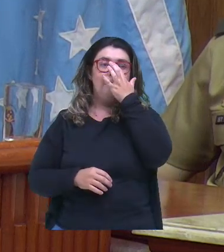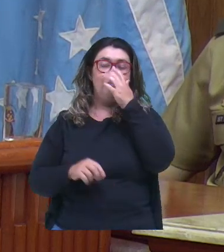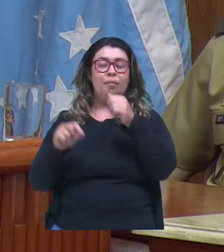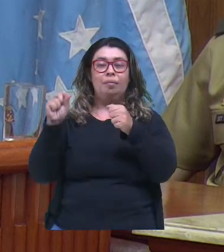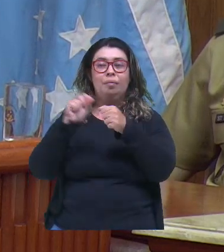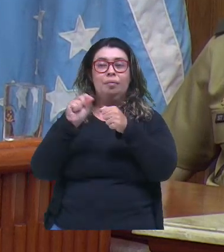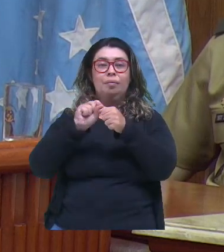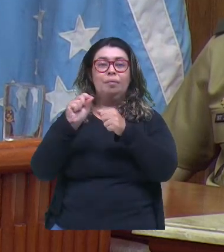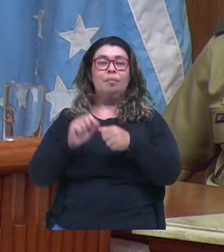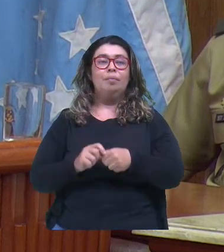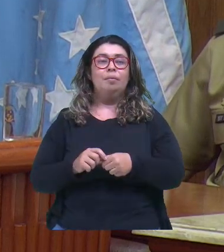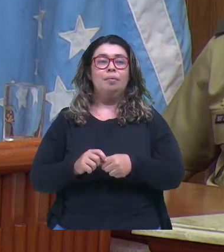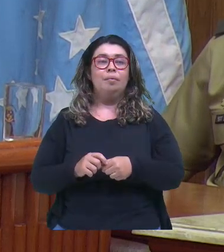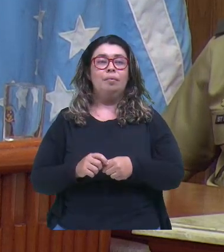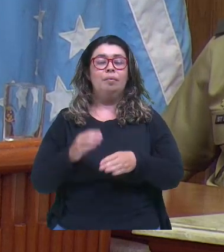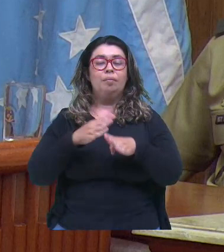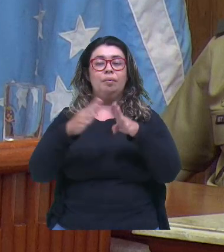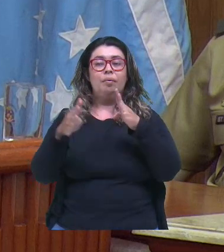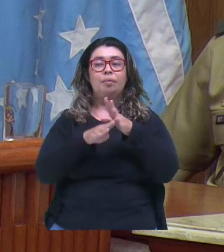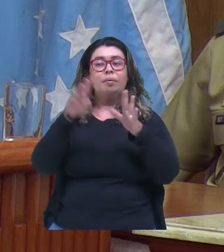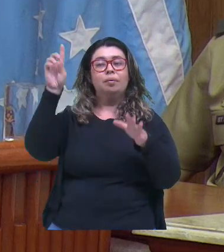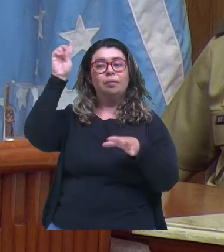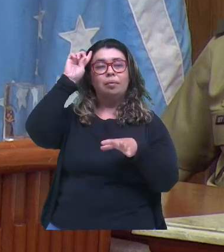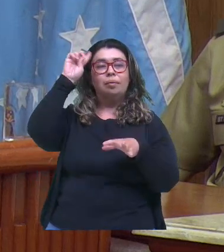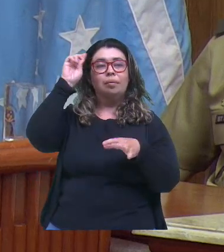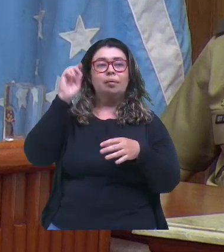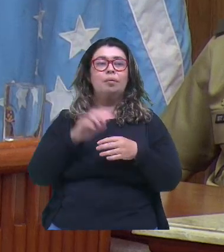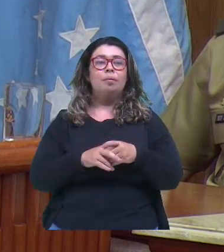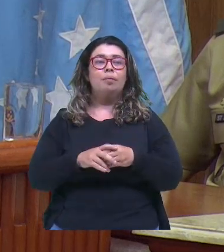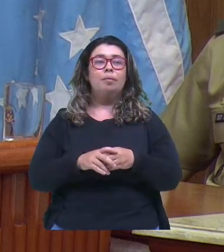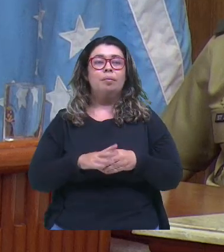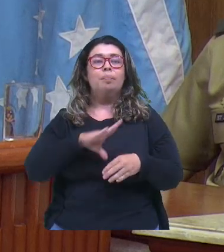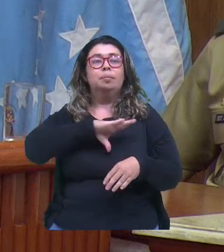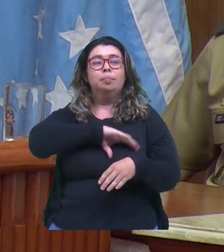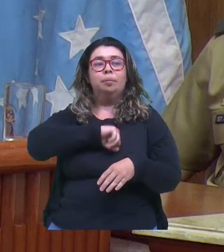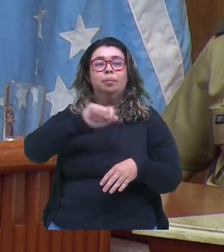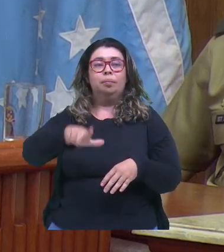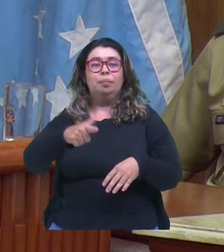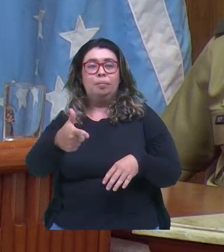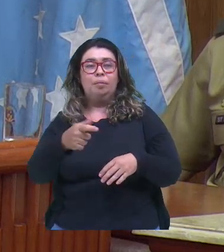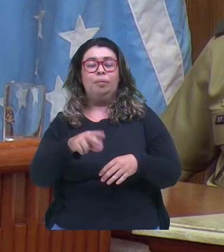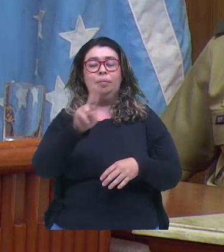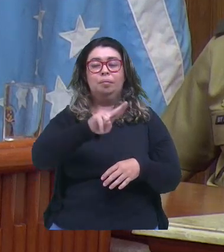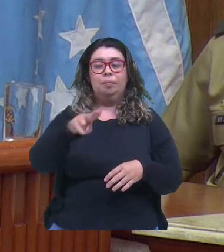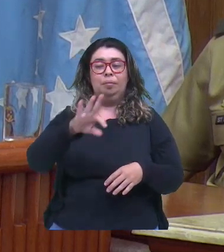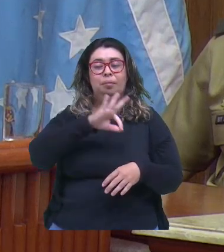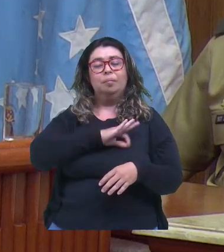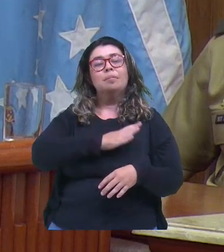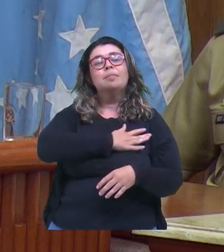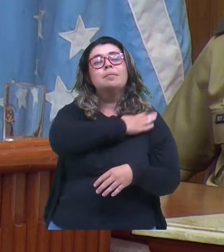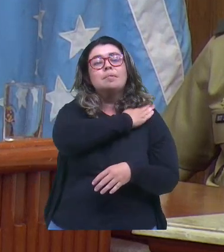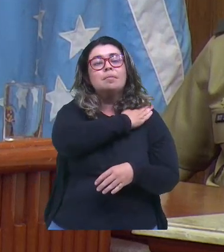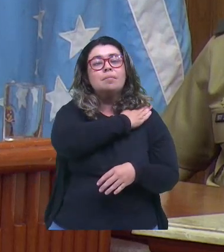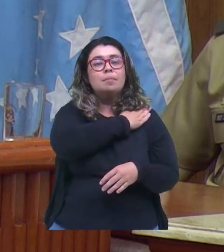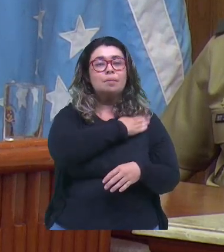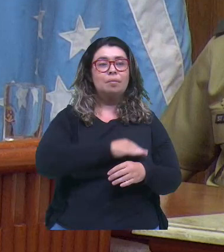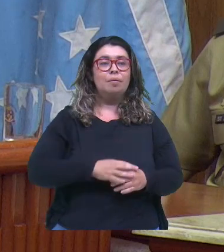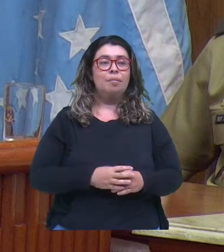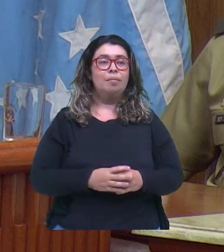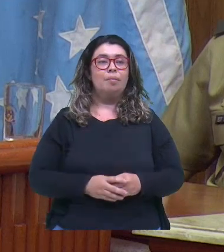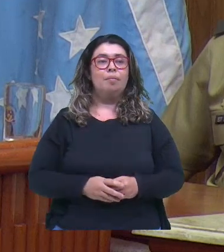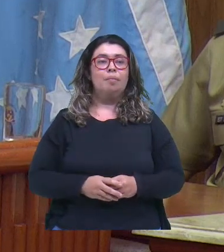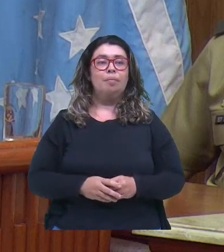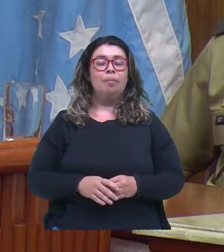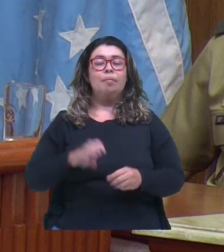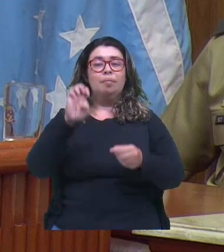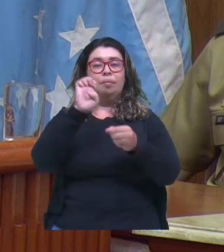desenvolvem diuturnamente, por amor ao próximo. Em nome da Polícia Militar, em nome do Comando-Geral da Polícia Militar do